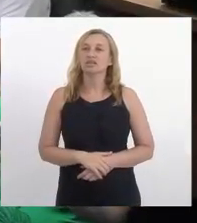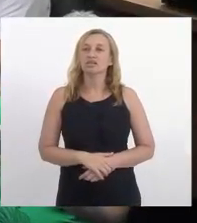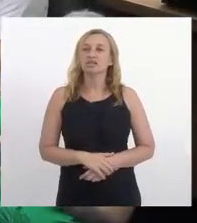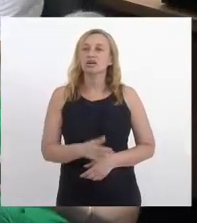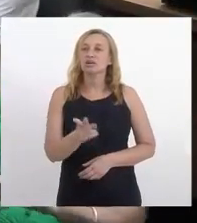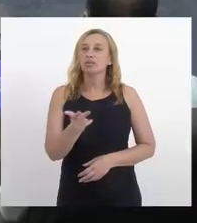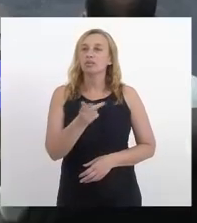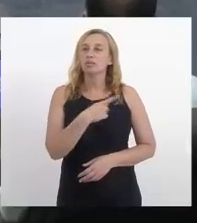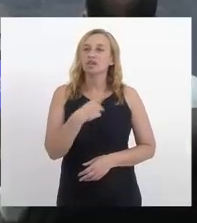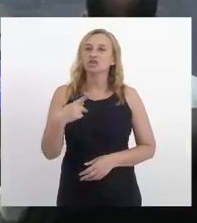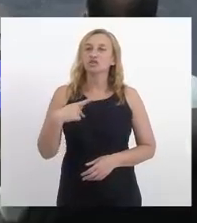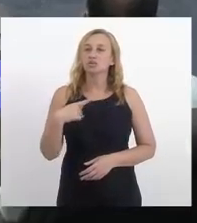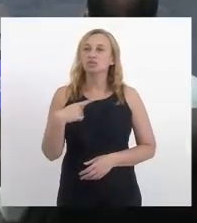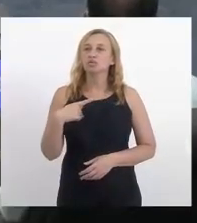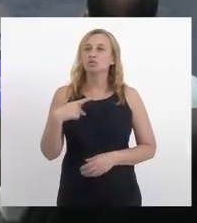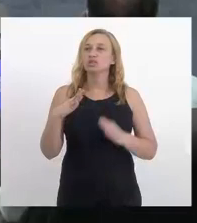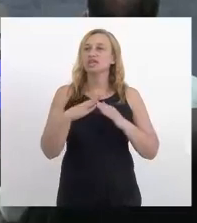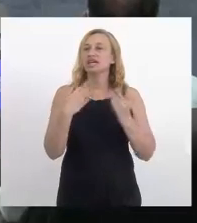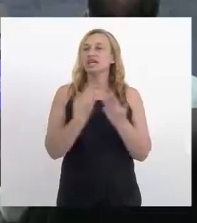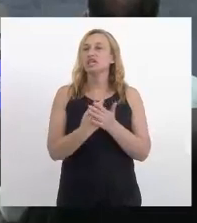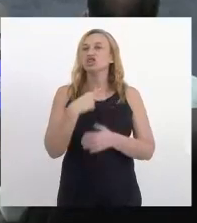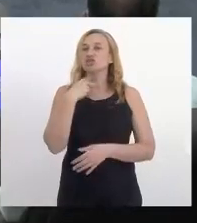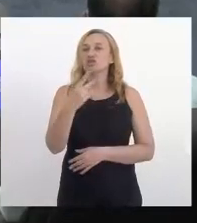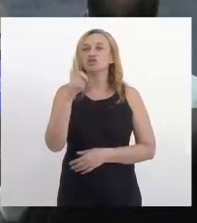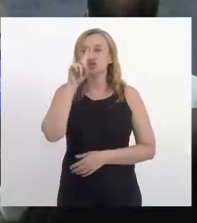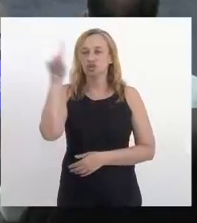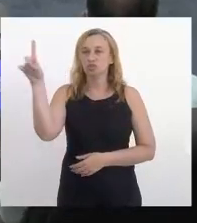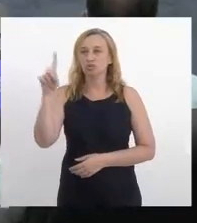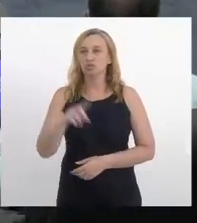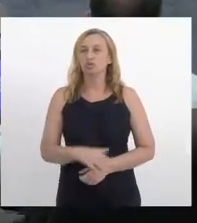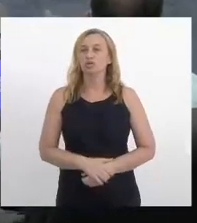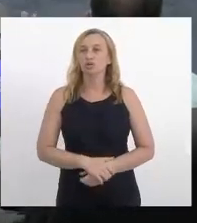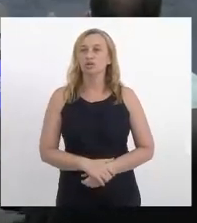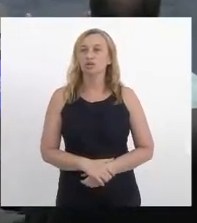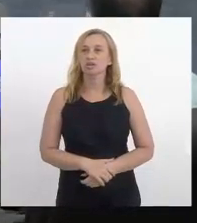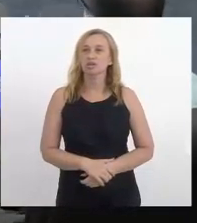Pastor Ayou, da Igreja Evangélica Voz de Deus.